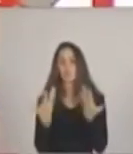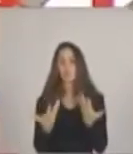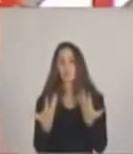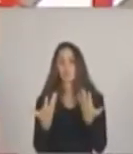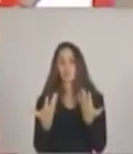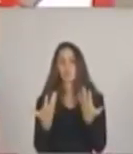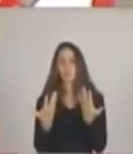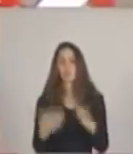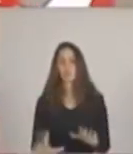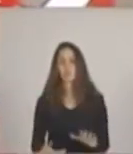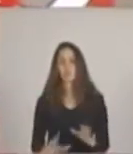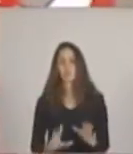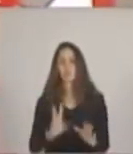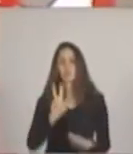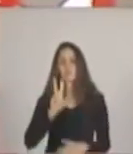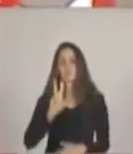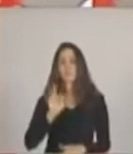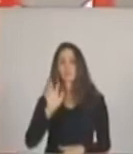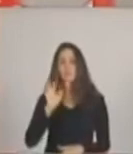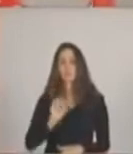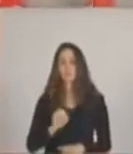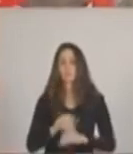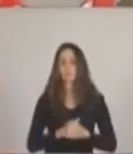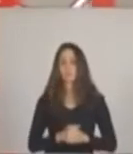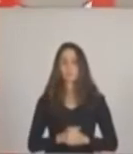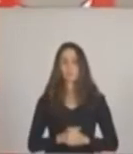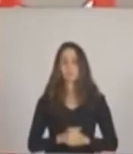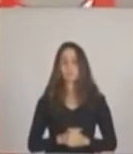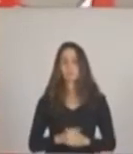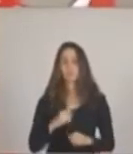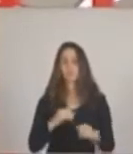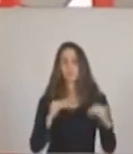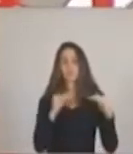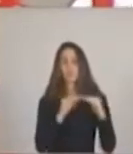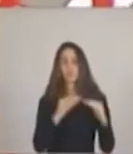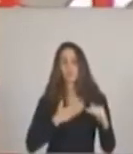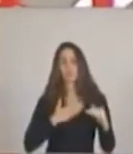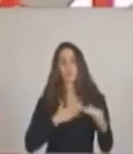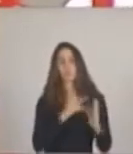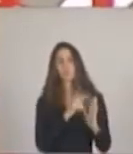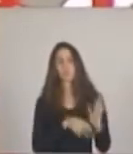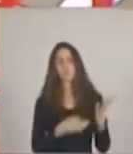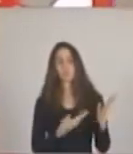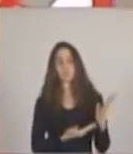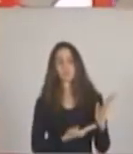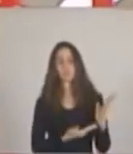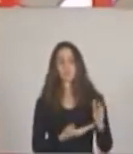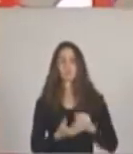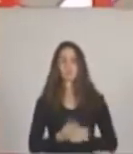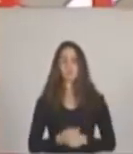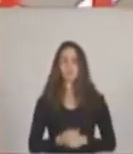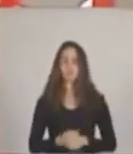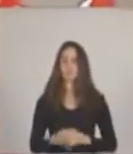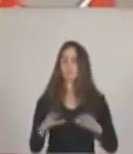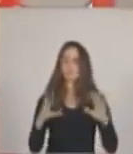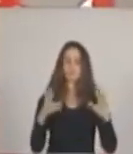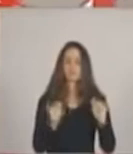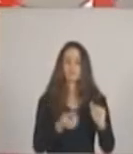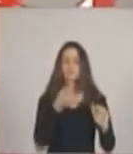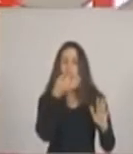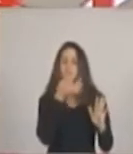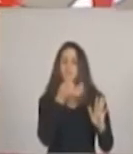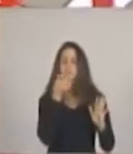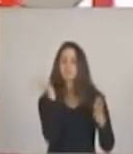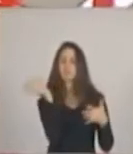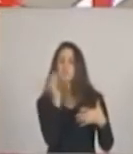veto e, consequentemente, a favor do meu projeto, apresentando todos os